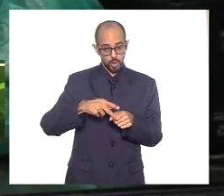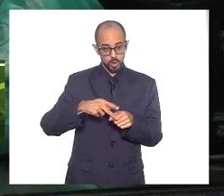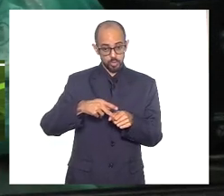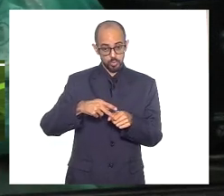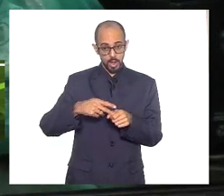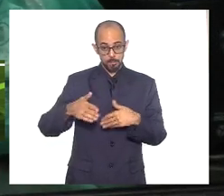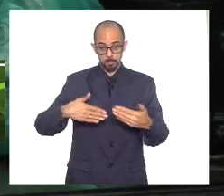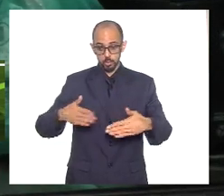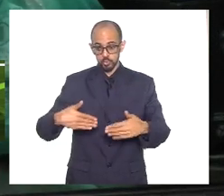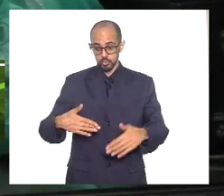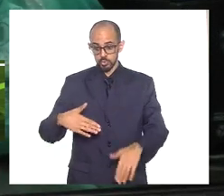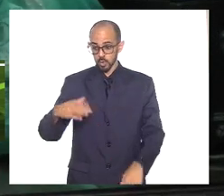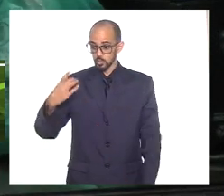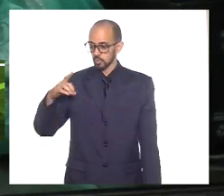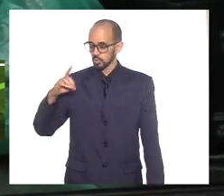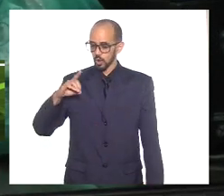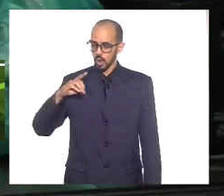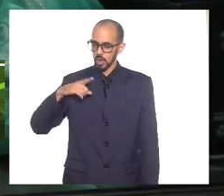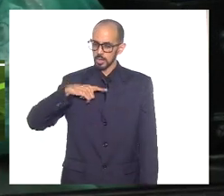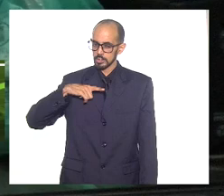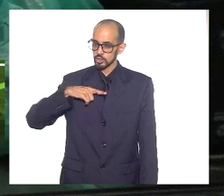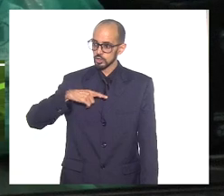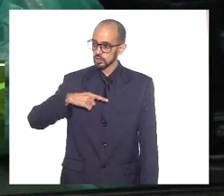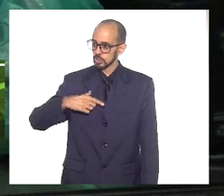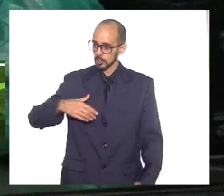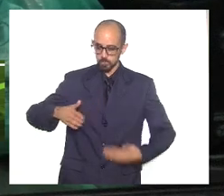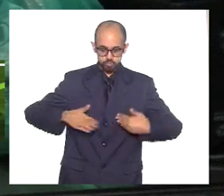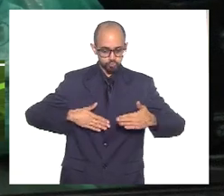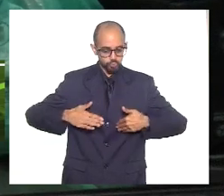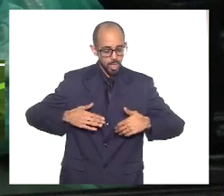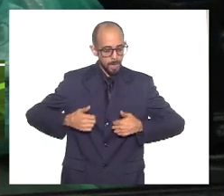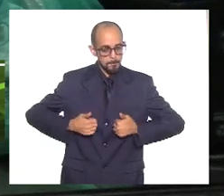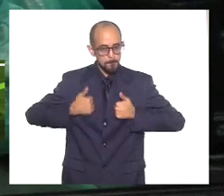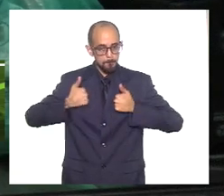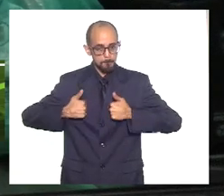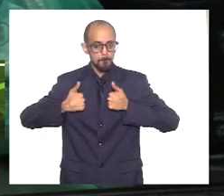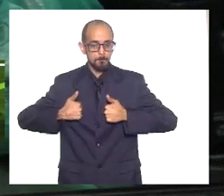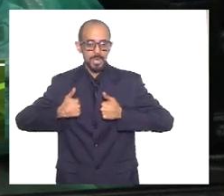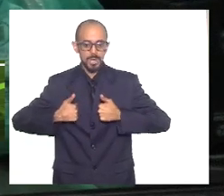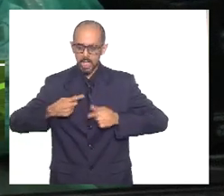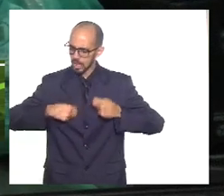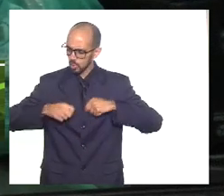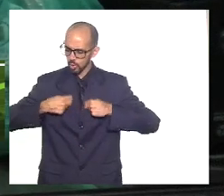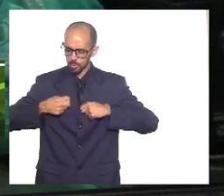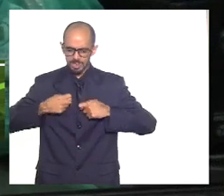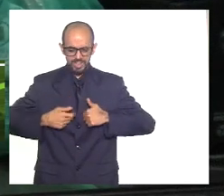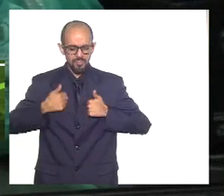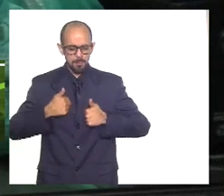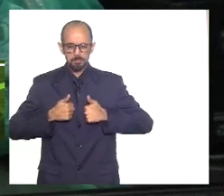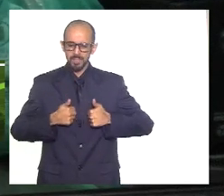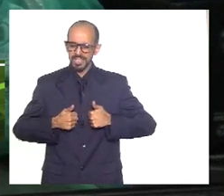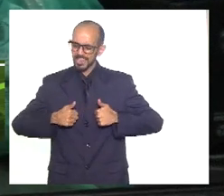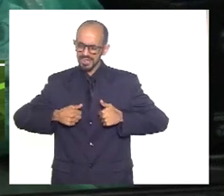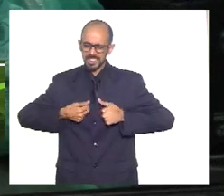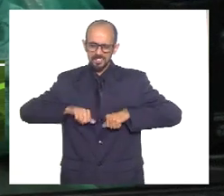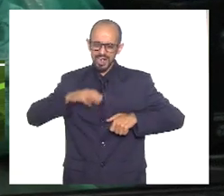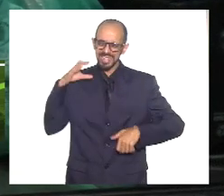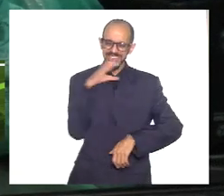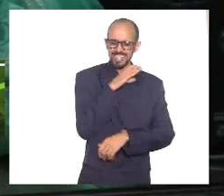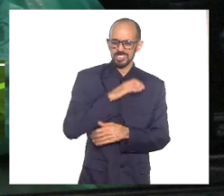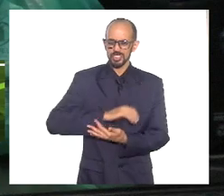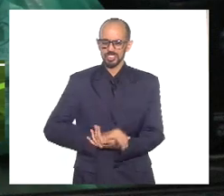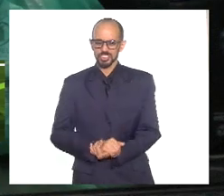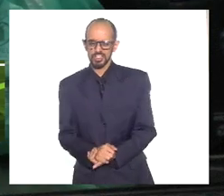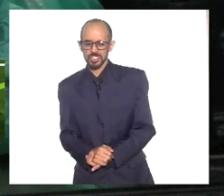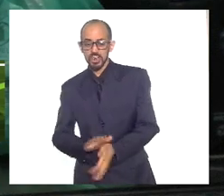um desempenho muito satisfatório, principalmente o preço do barril. E a economia estava aquecida. Então, quando a gente compara